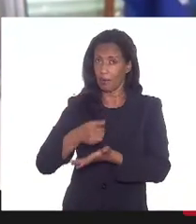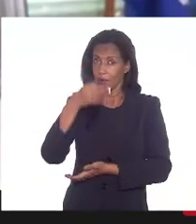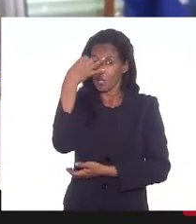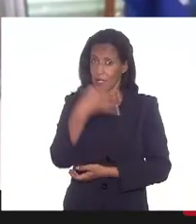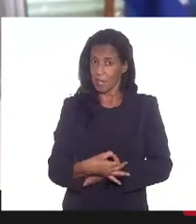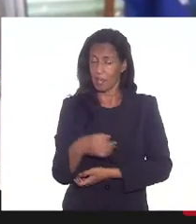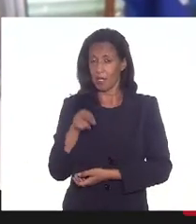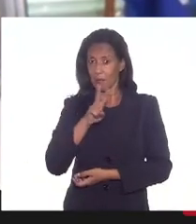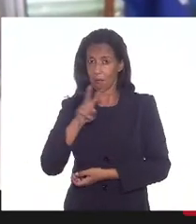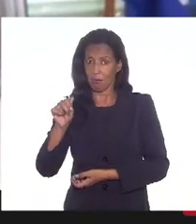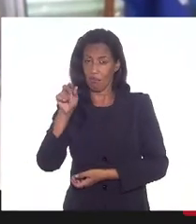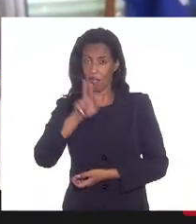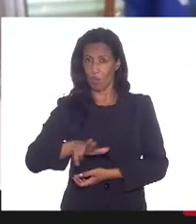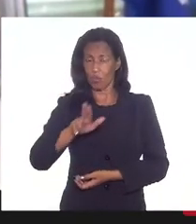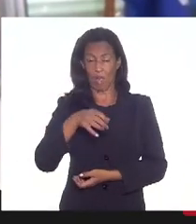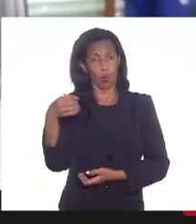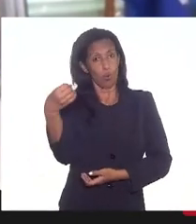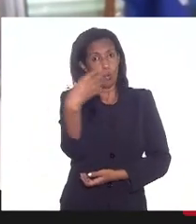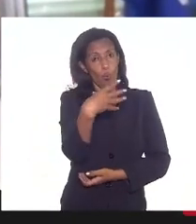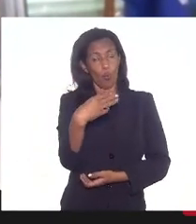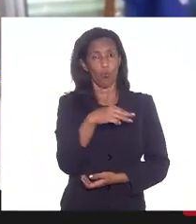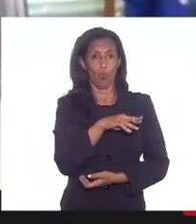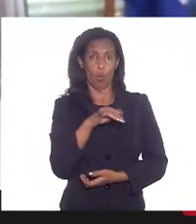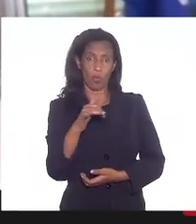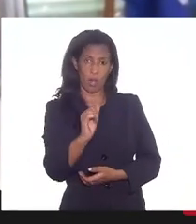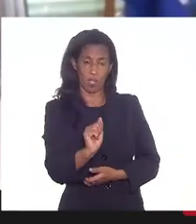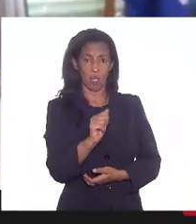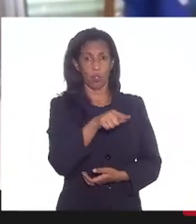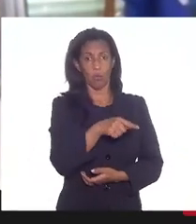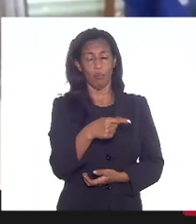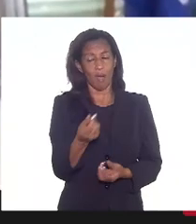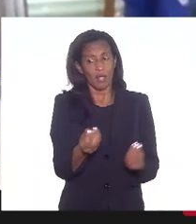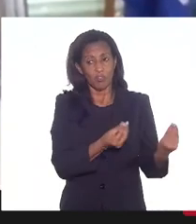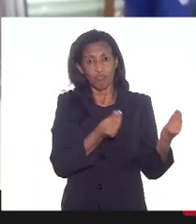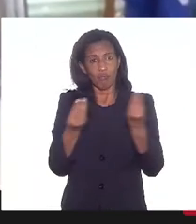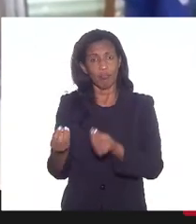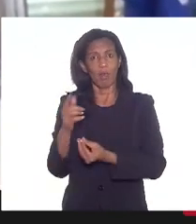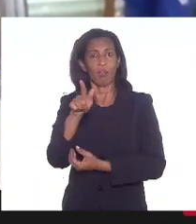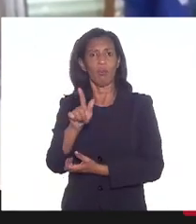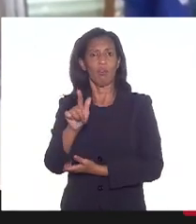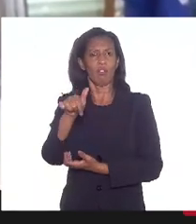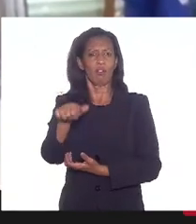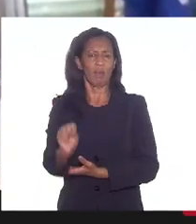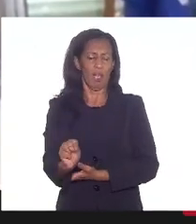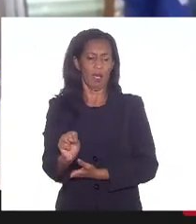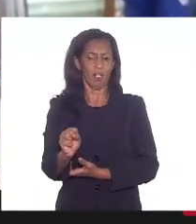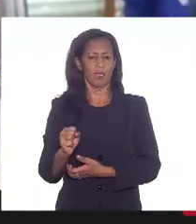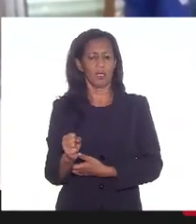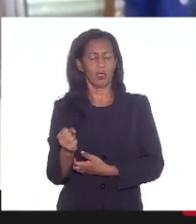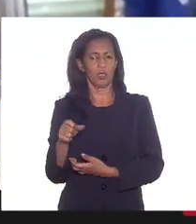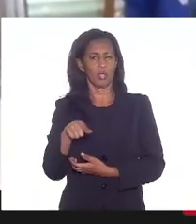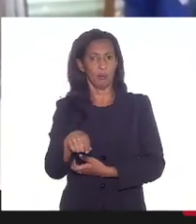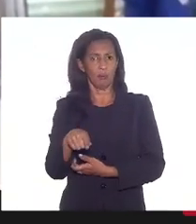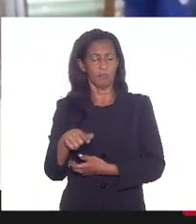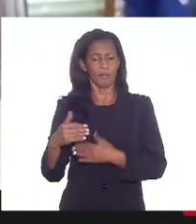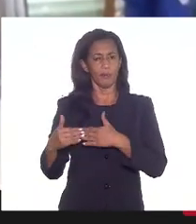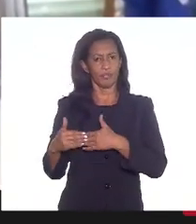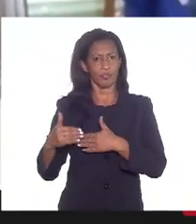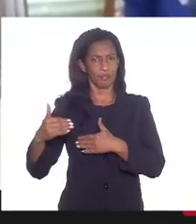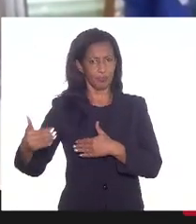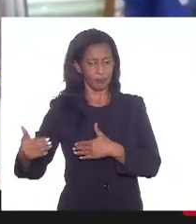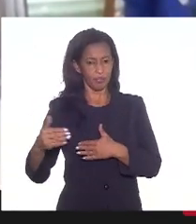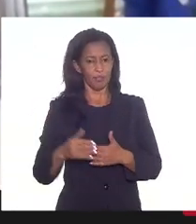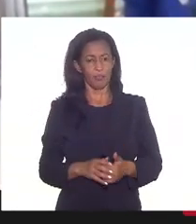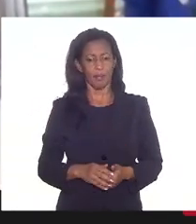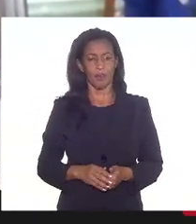que vai utilizar. Então, é um novo modelo, mas o modelo de trazer o gás de fato, colocar e baratear, porque o